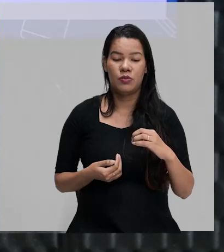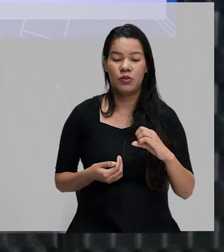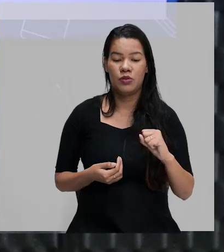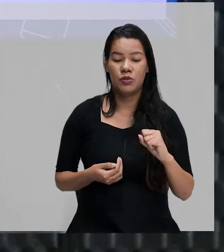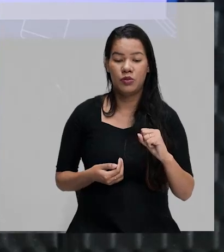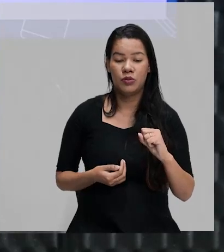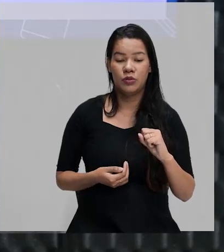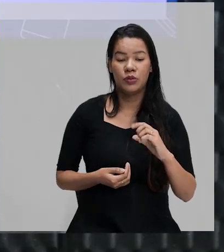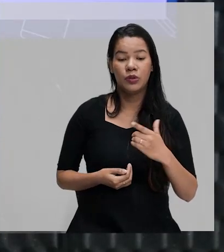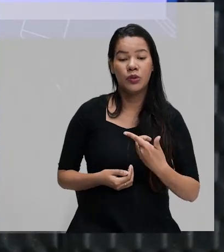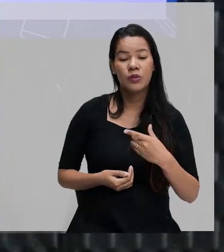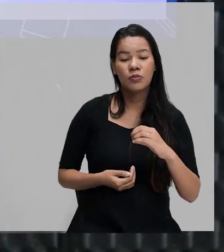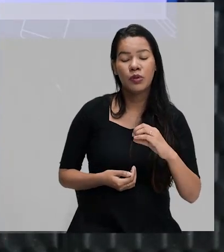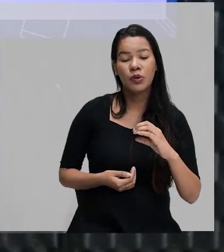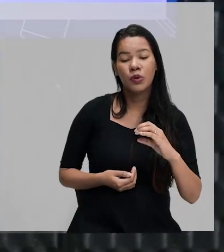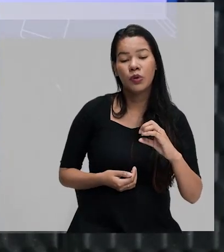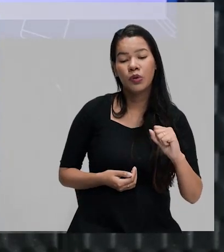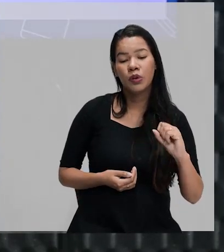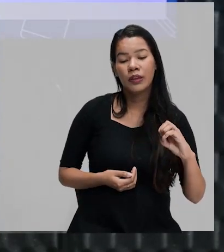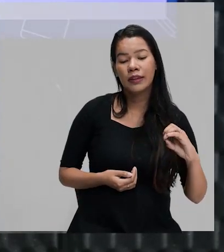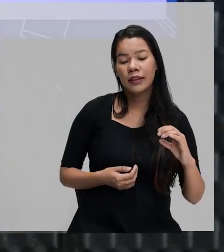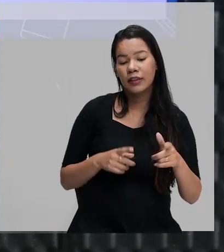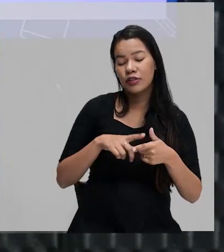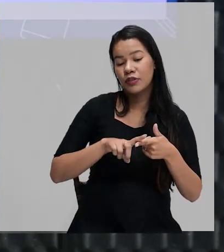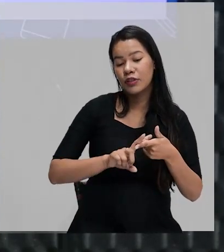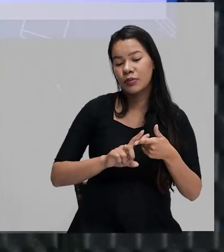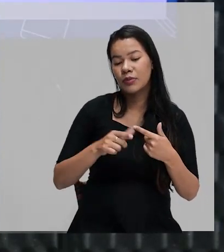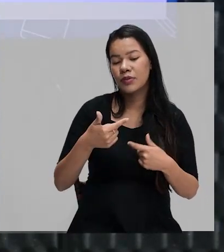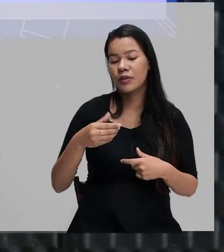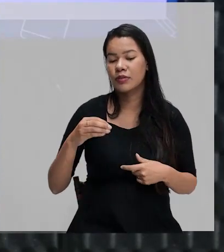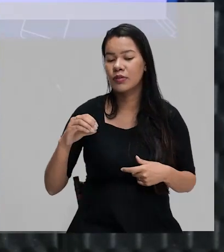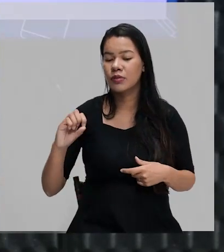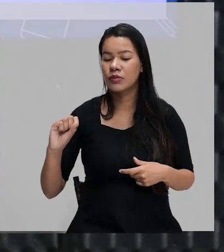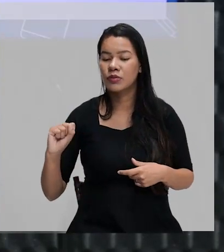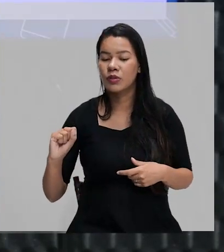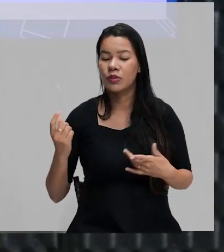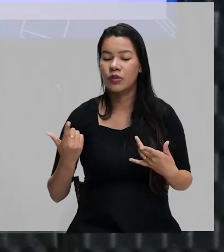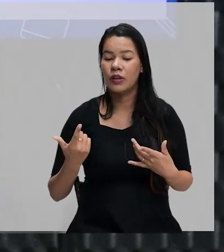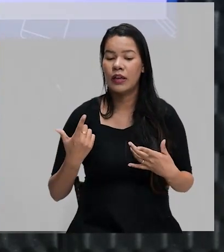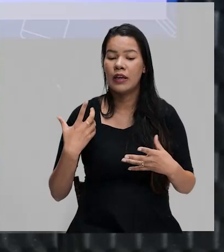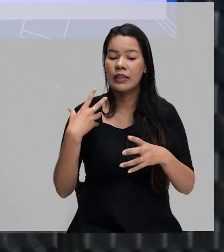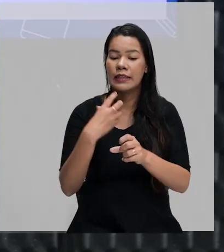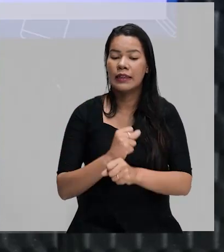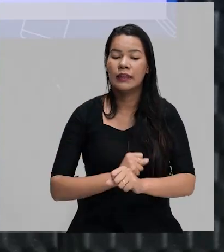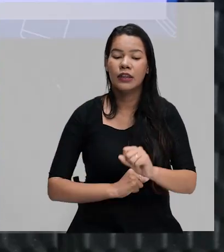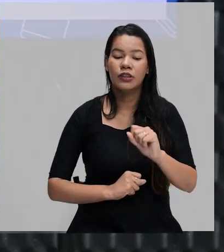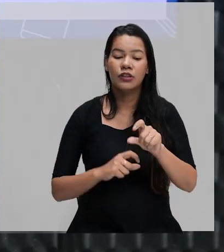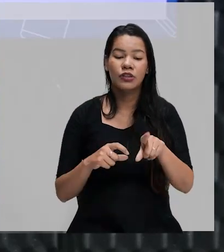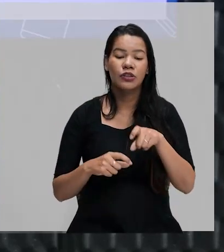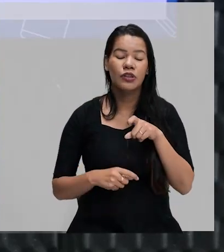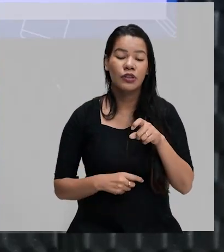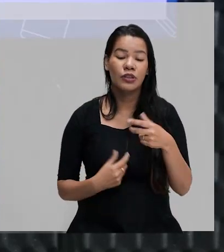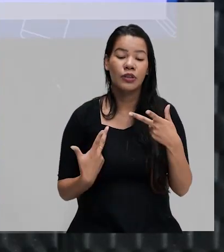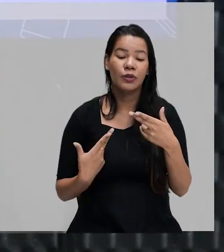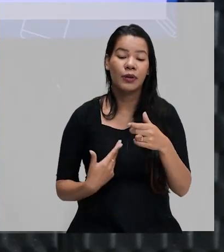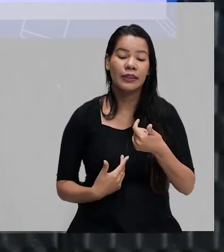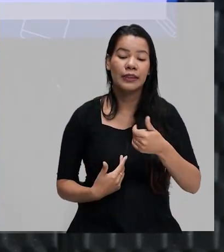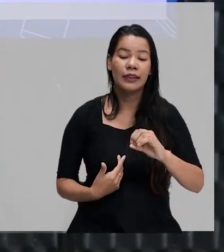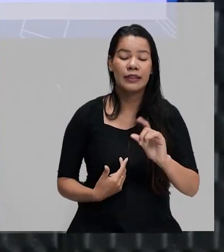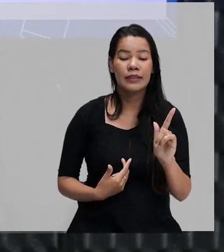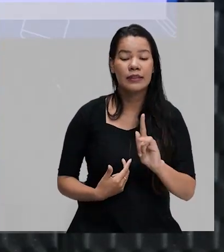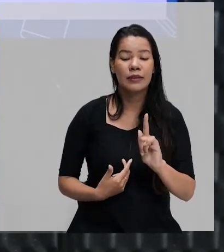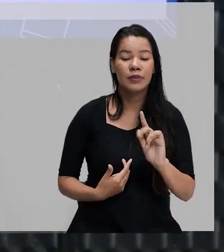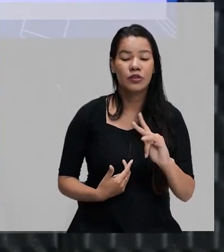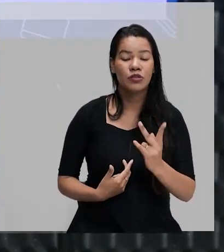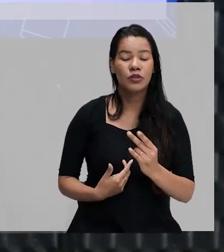por 208, olha só como ficou fácil. X igual a 10 gramas de hidrogênio. Então,